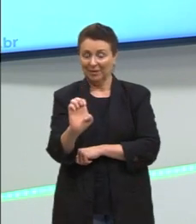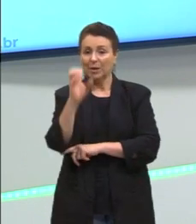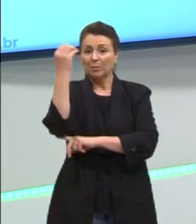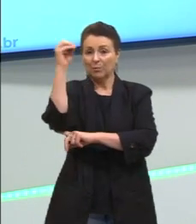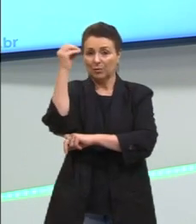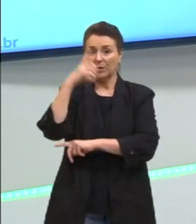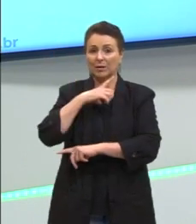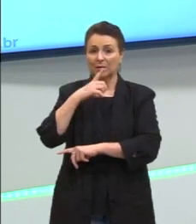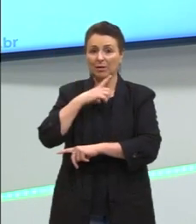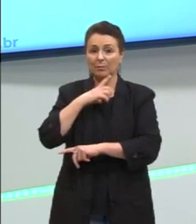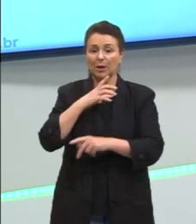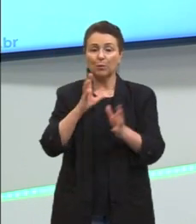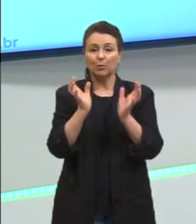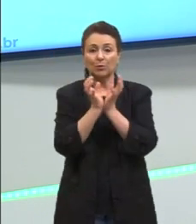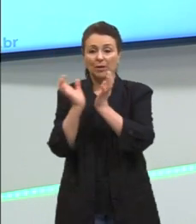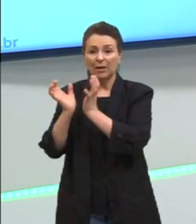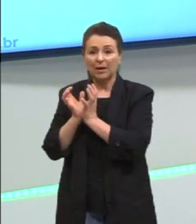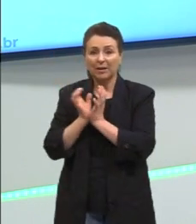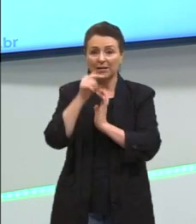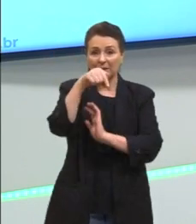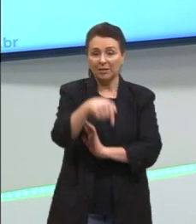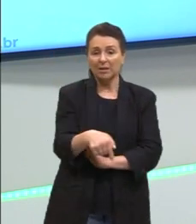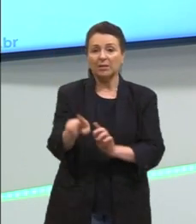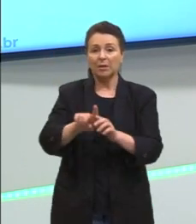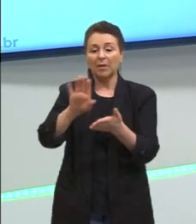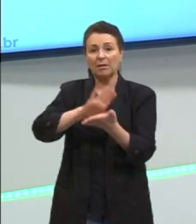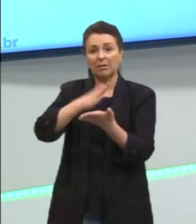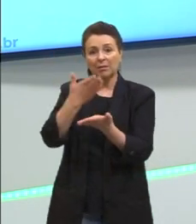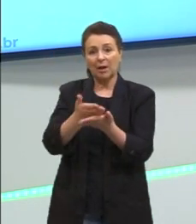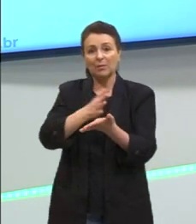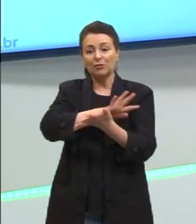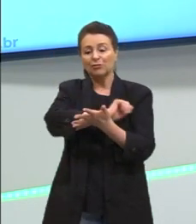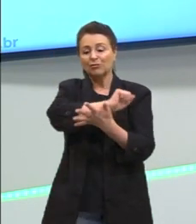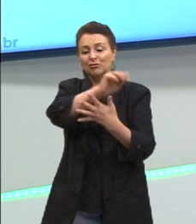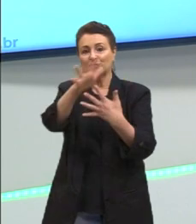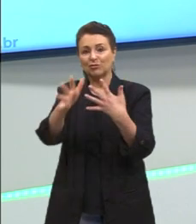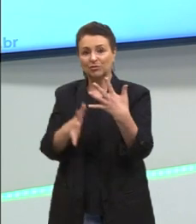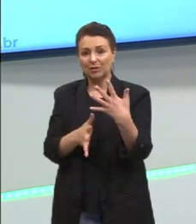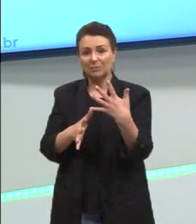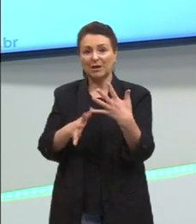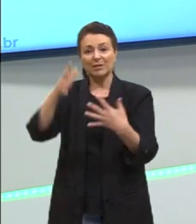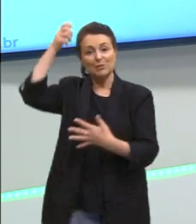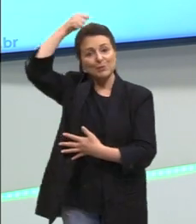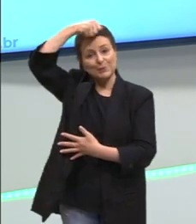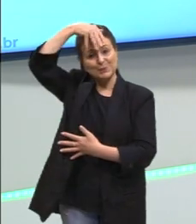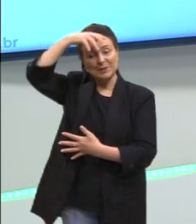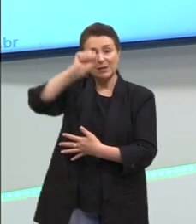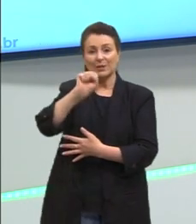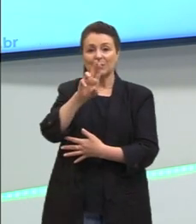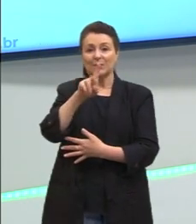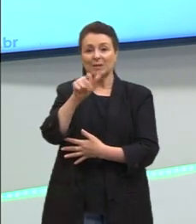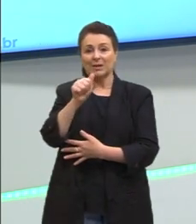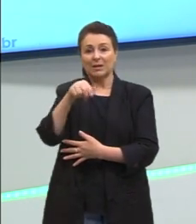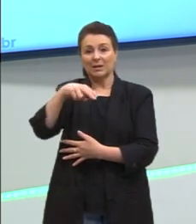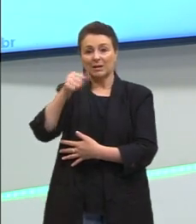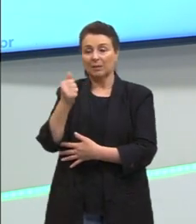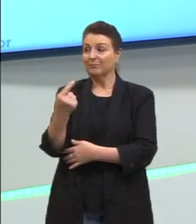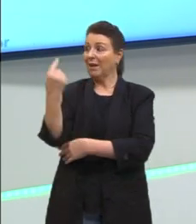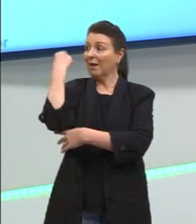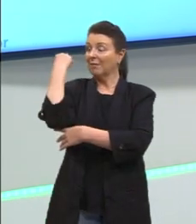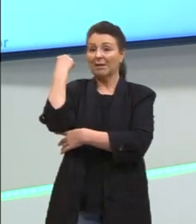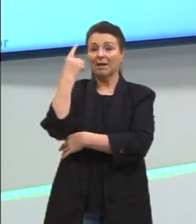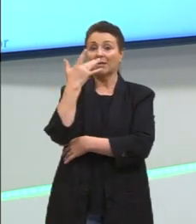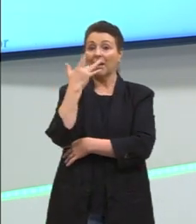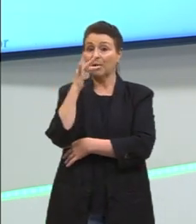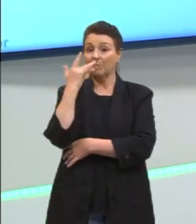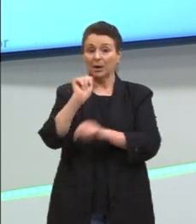a professora e colega Suzana Nossa intérprete de libras atrás de mim tem um quadro branco onde estão os monitores que